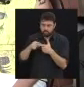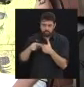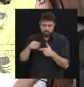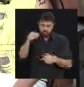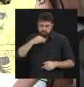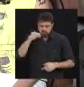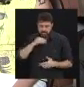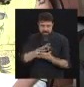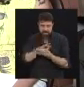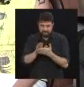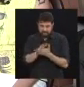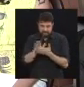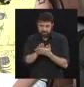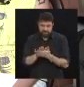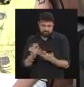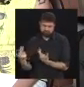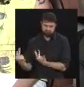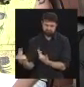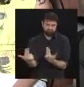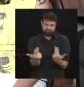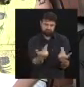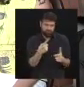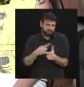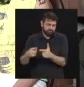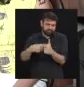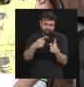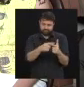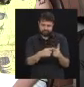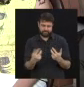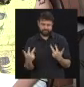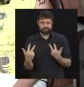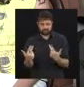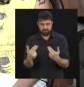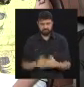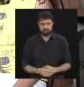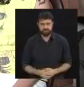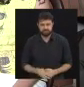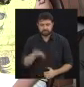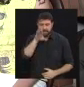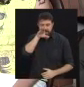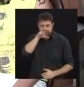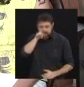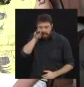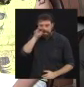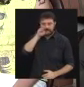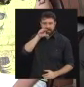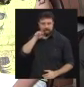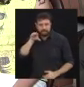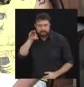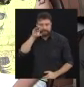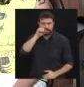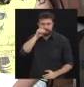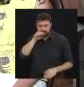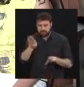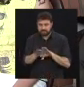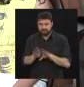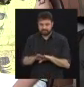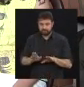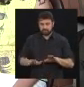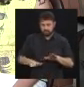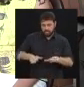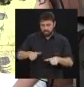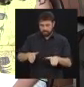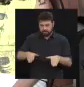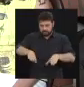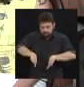tem os problemas normais de visão que qualquer pessoa tem. E a fala, no caso, e por causa do pé torto, né, apesar de ter